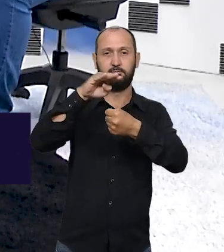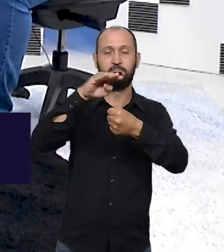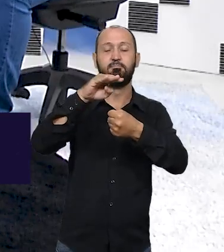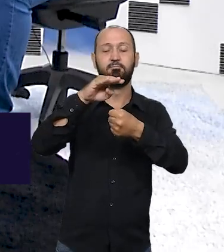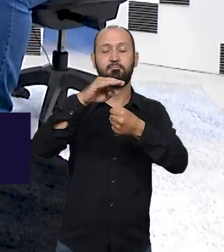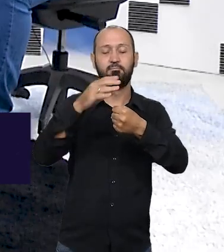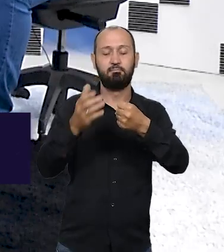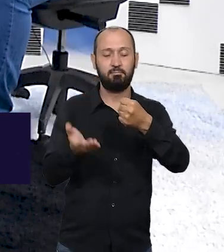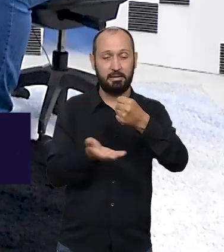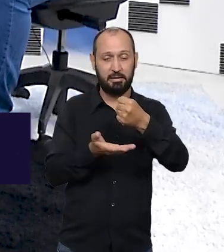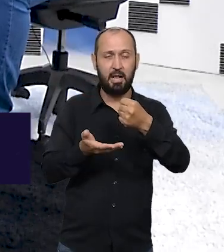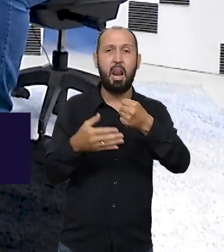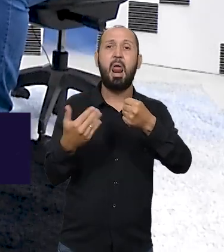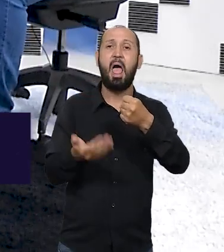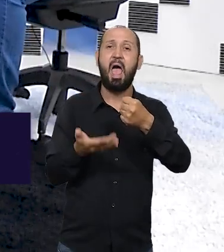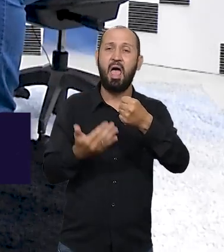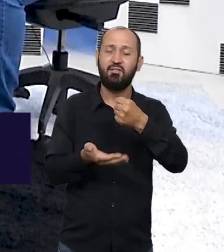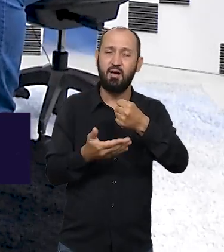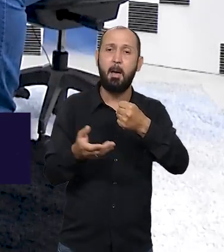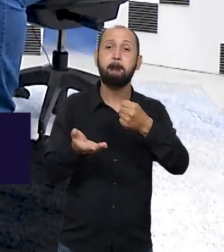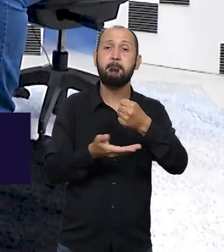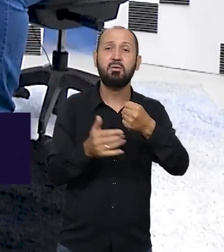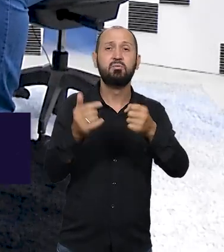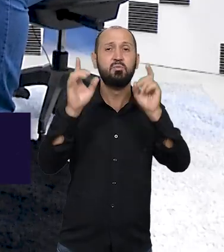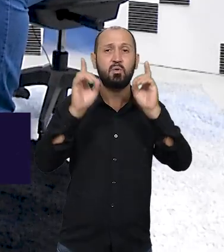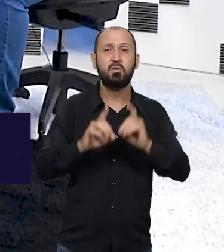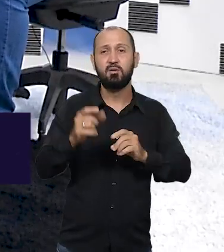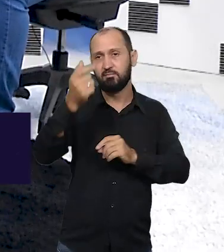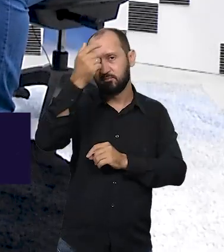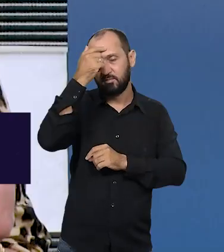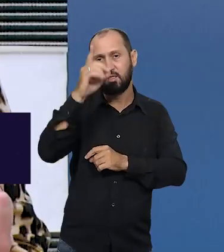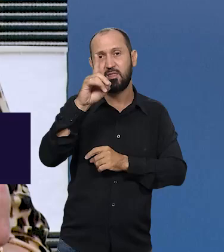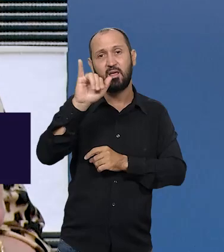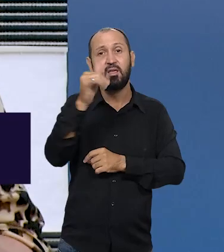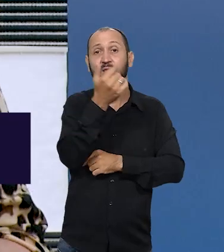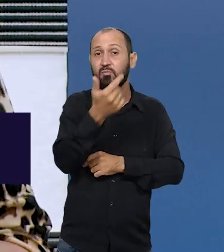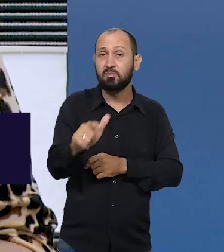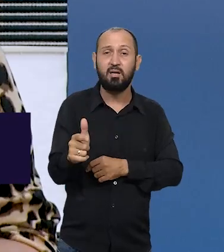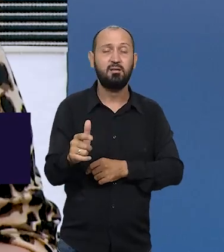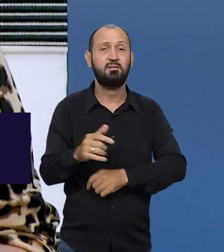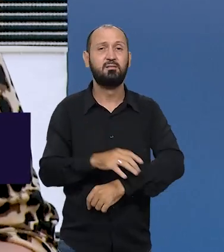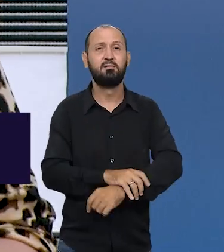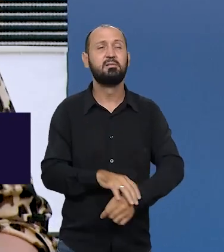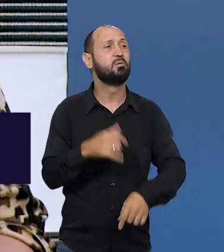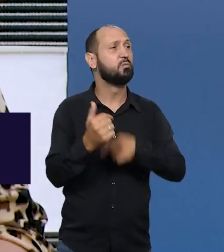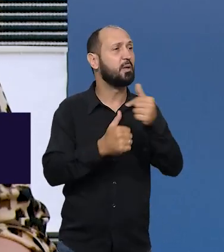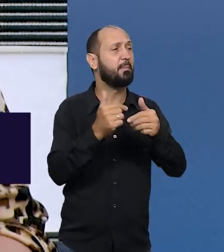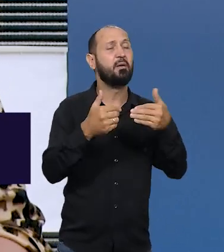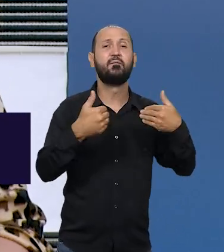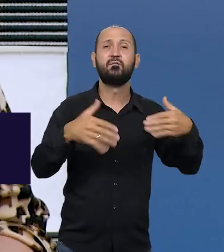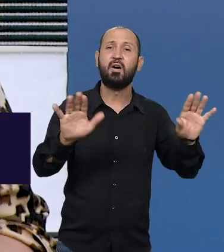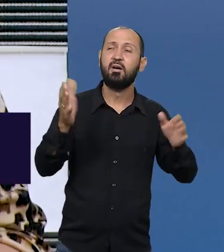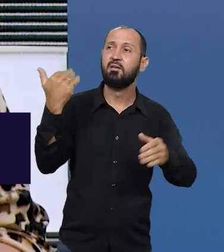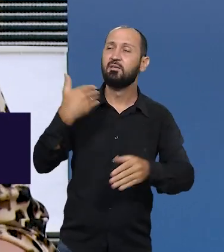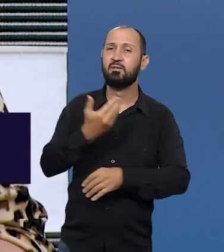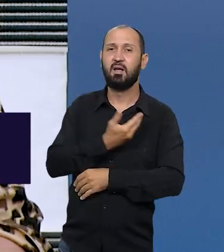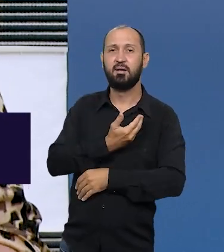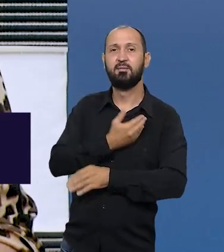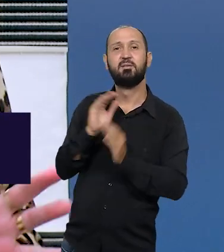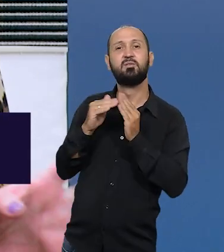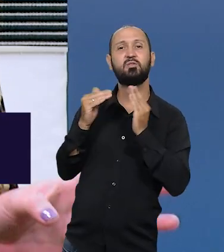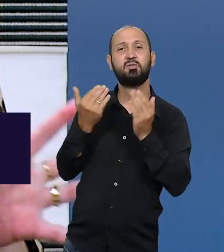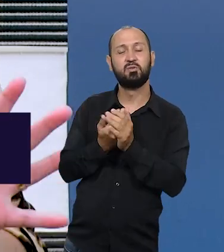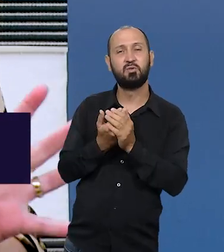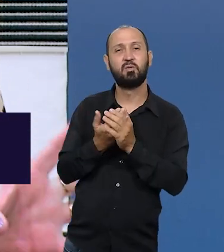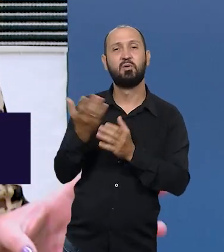têm deficiência intelectual. Né? Então, eles estão no mercado. Eles eram nossos amigos de escola, os antigos nerds, né? O qual a